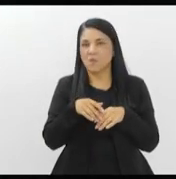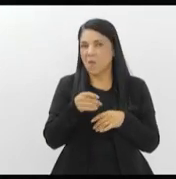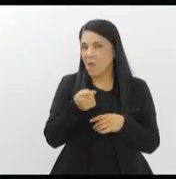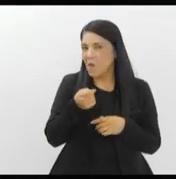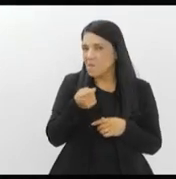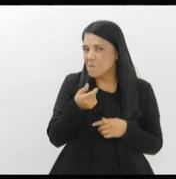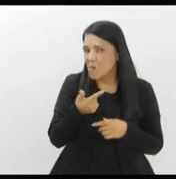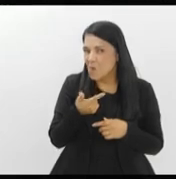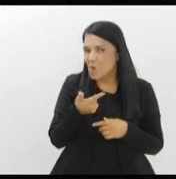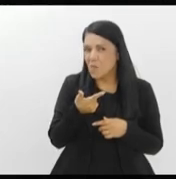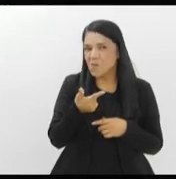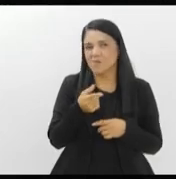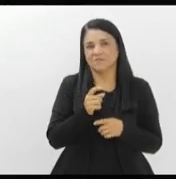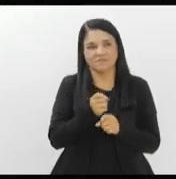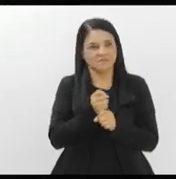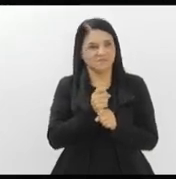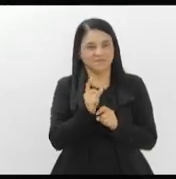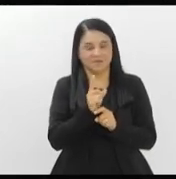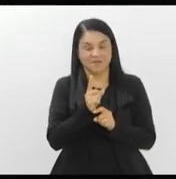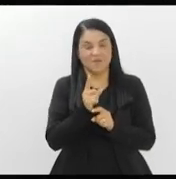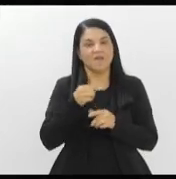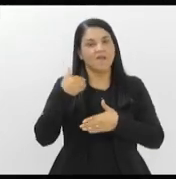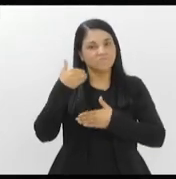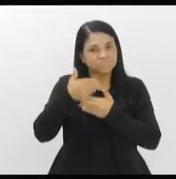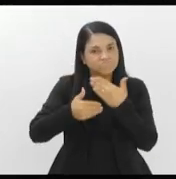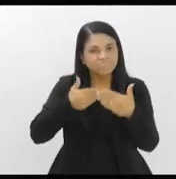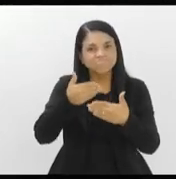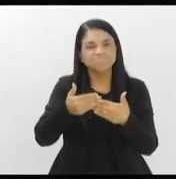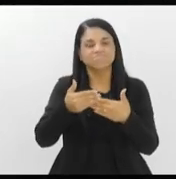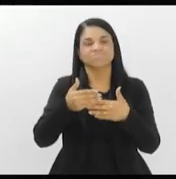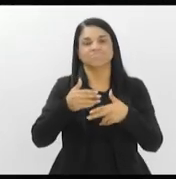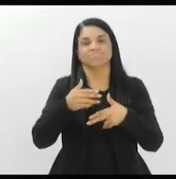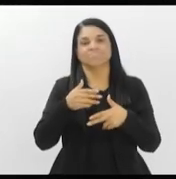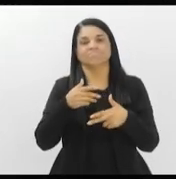democrático entremeado de golpes.